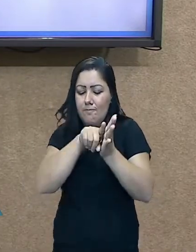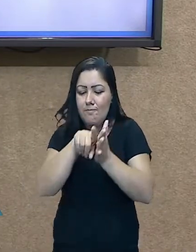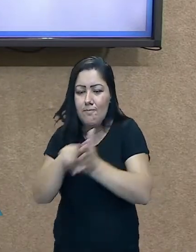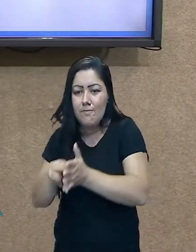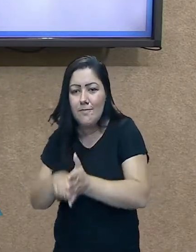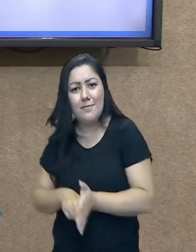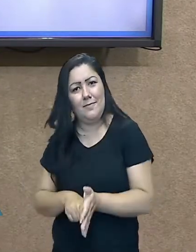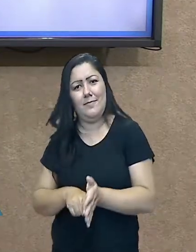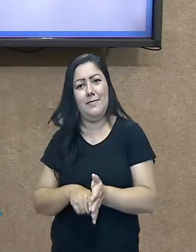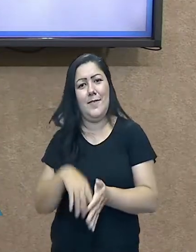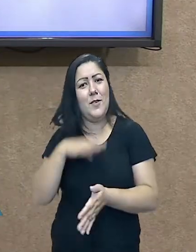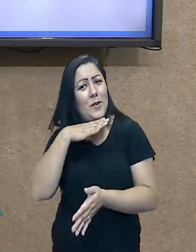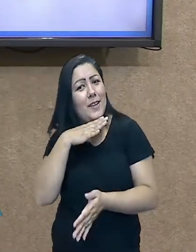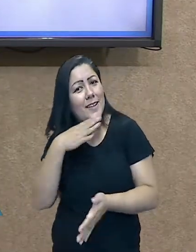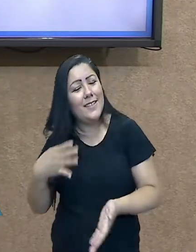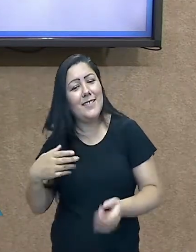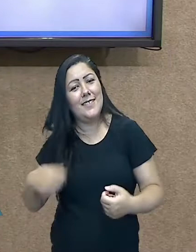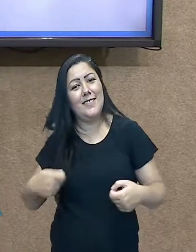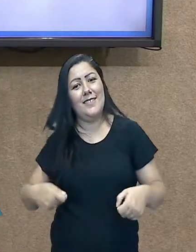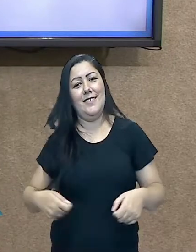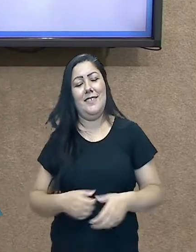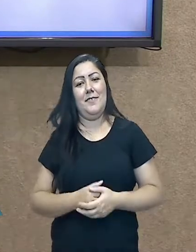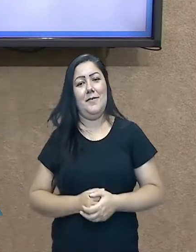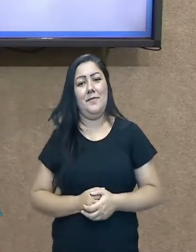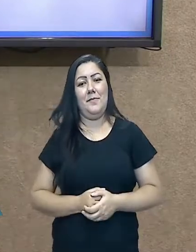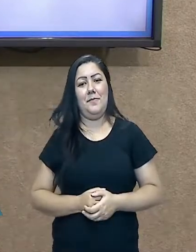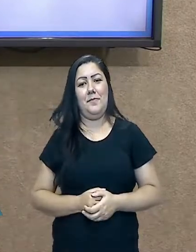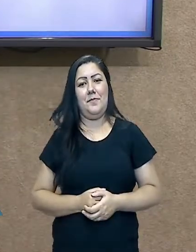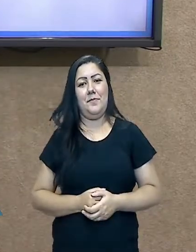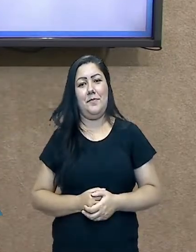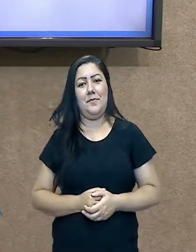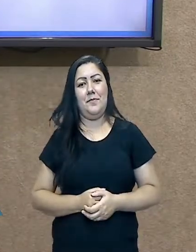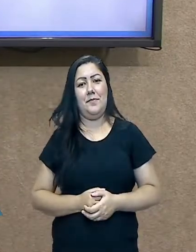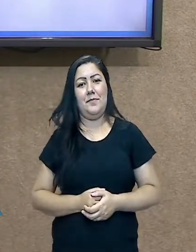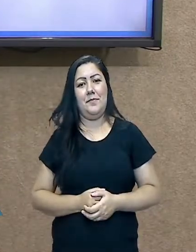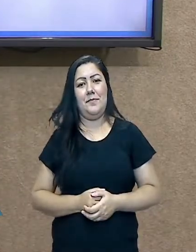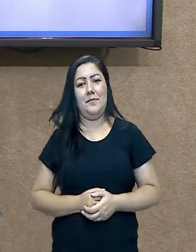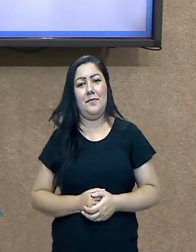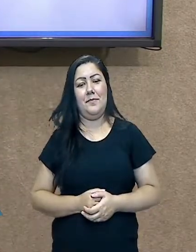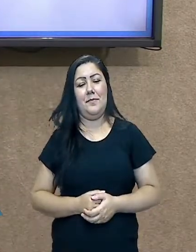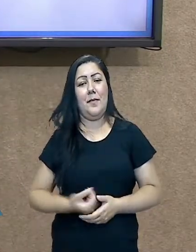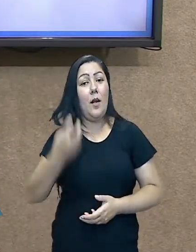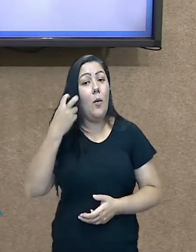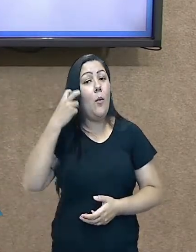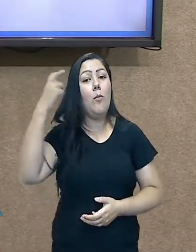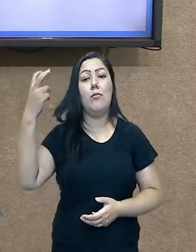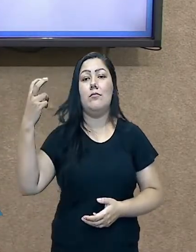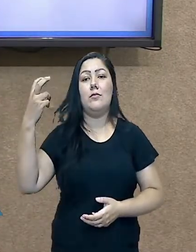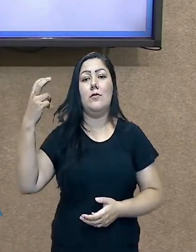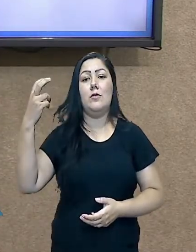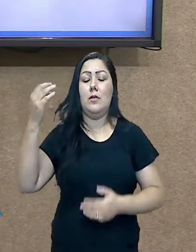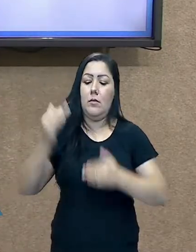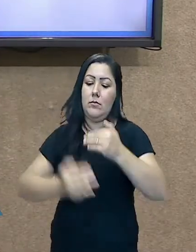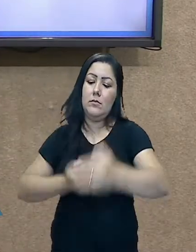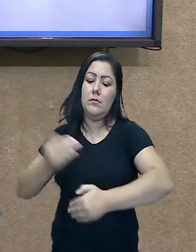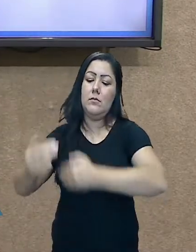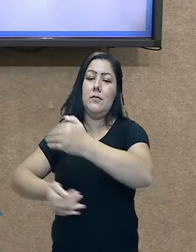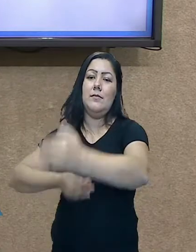formado. Que a cultura, ela é formada ao longo do tempo.